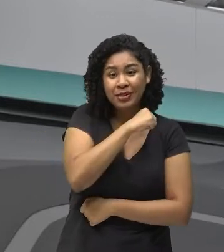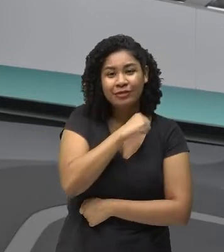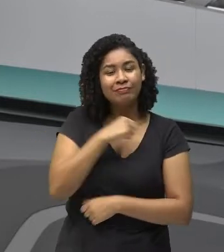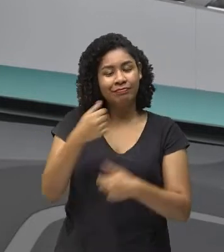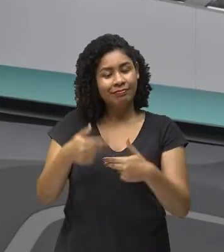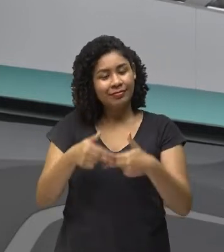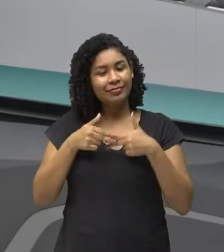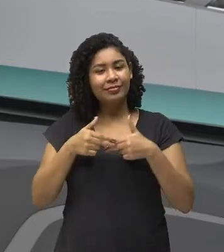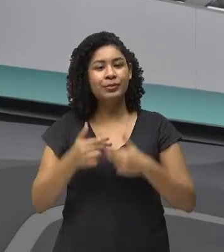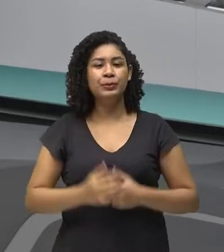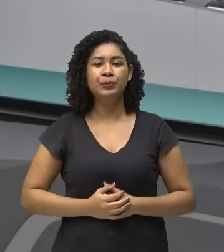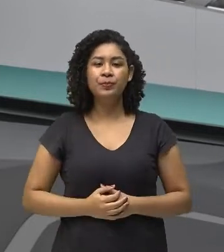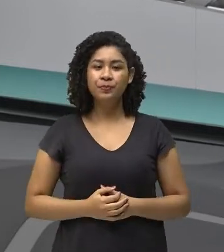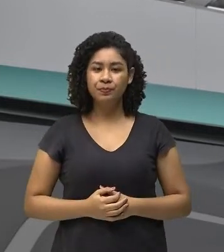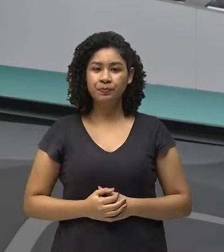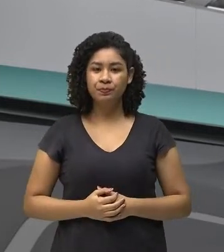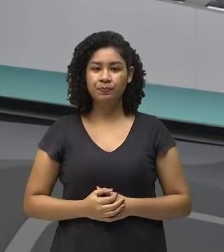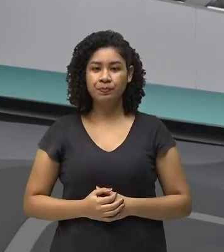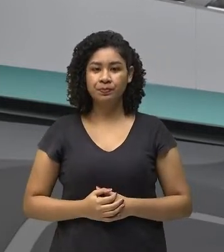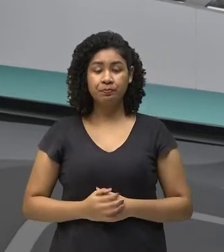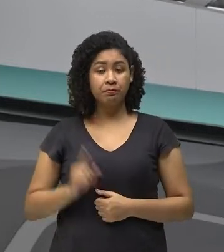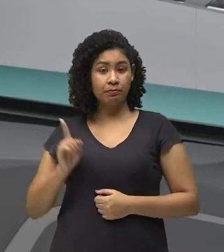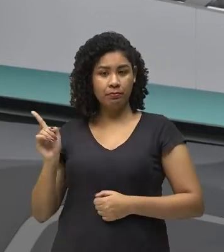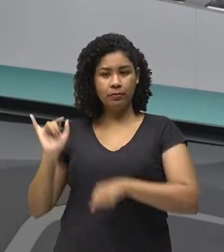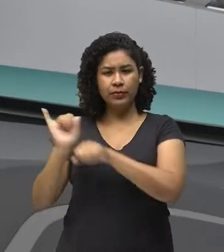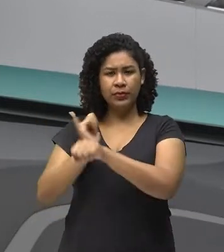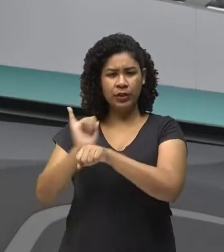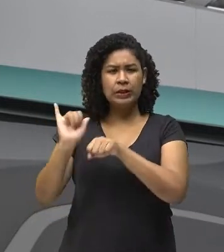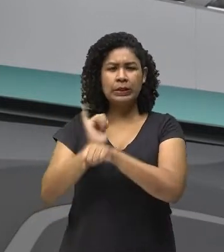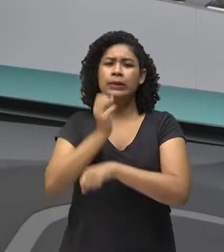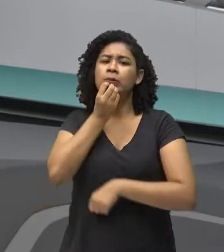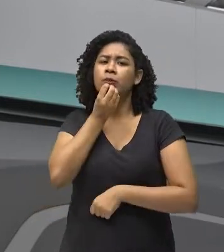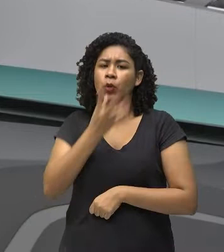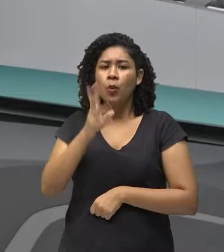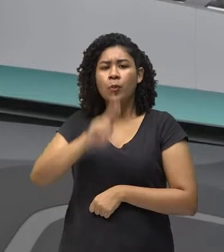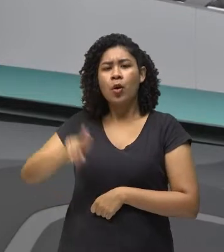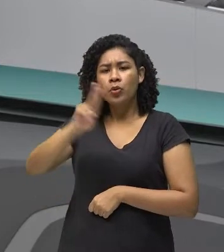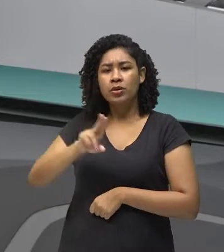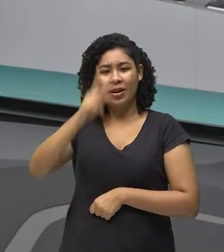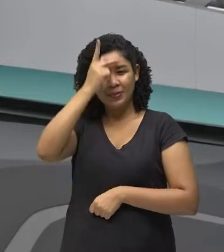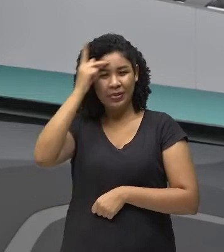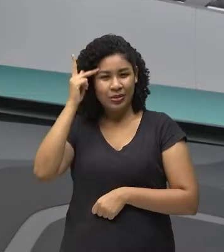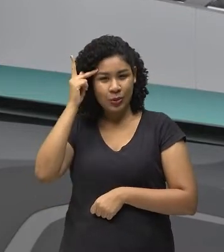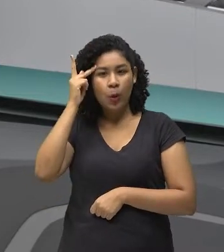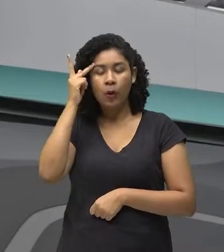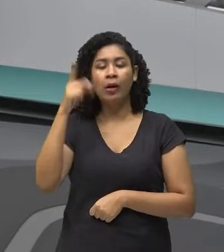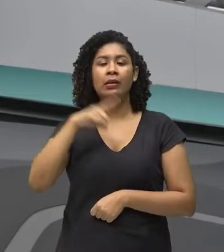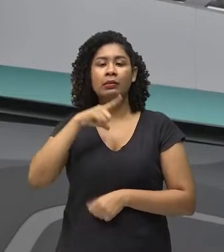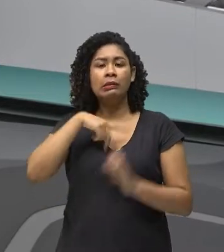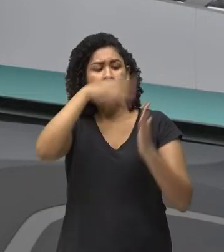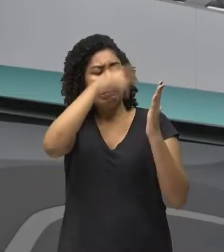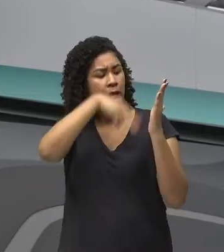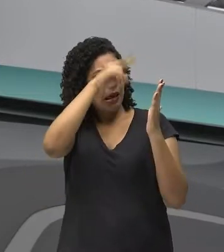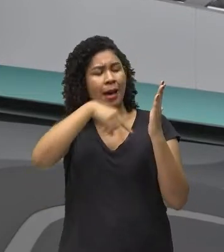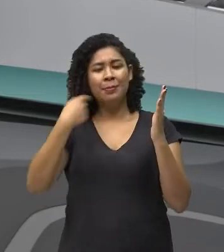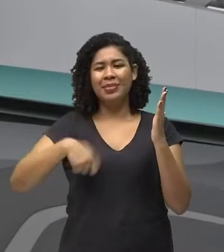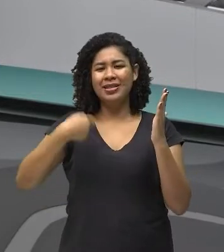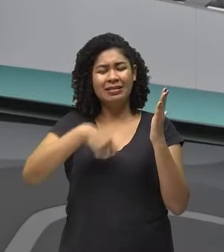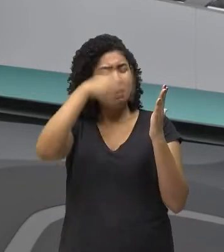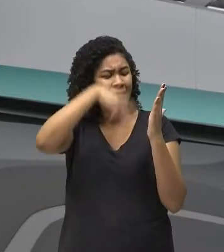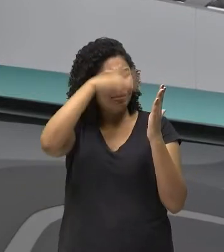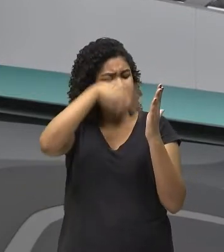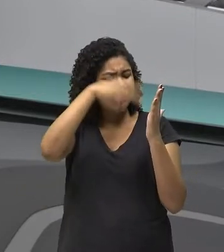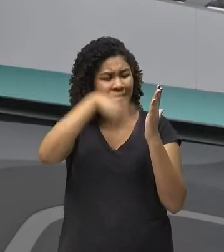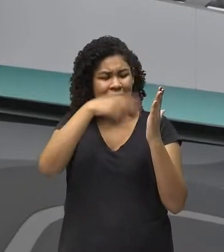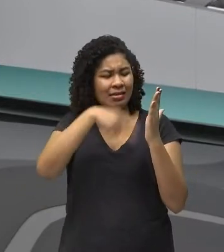que mais? É indicado para situações onde o leitor tem muita coisa para ser lida em pouco tempo. Quando que